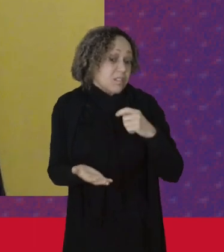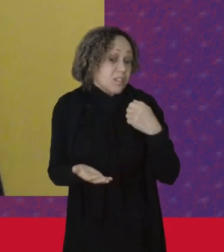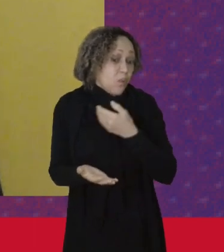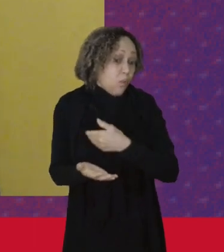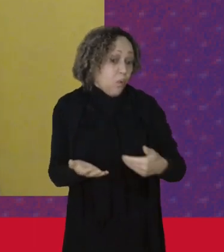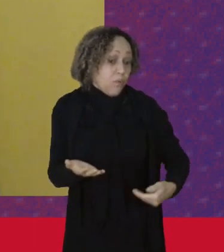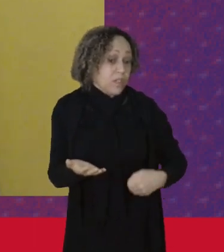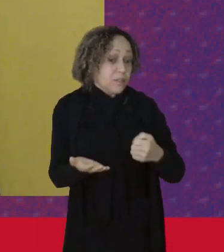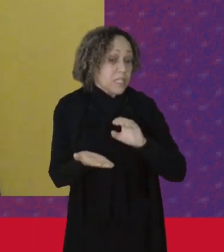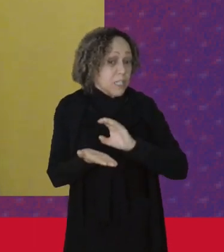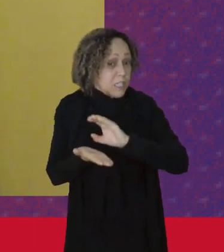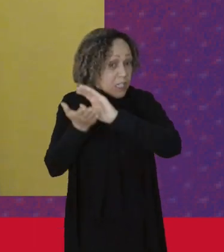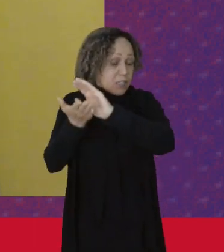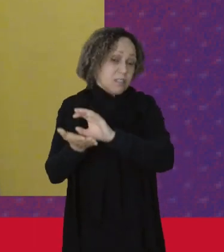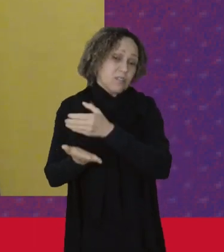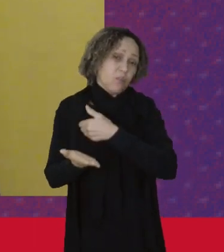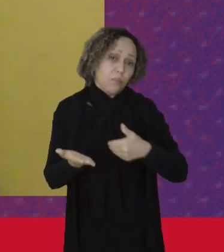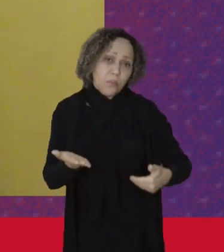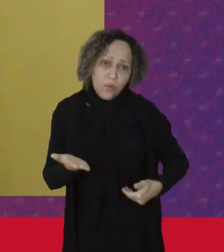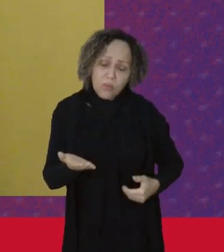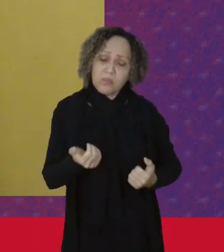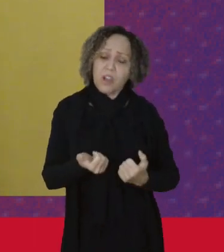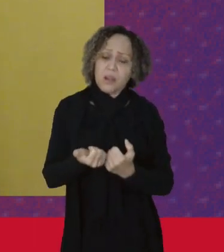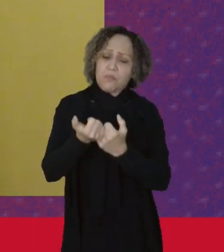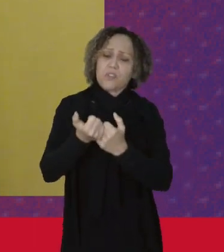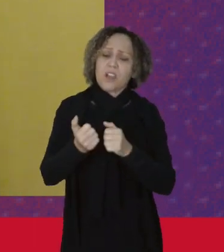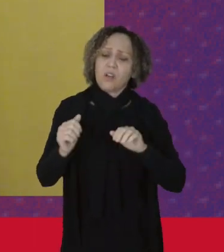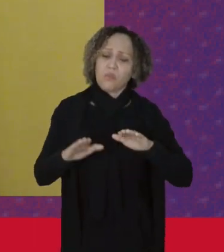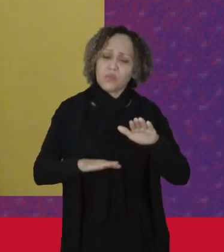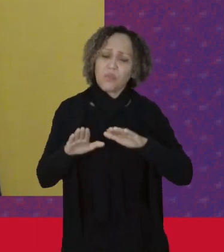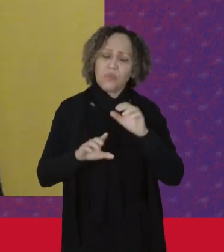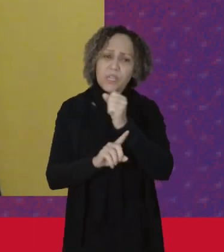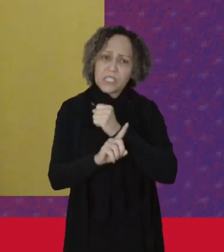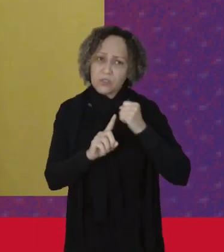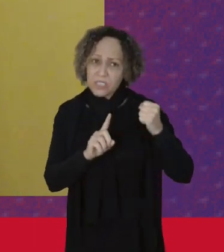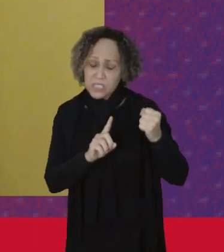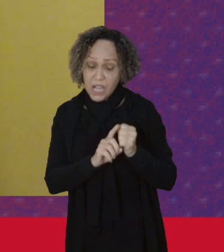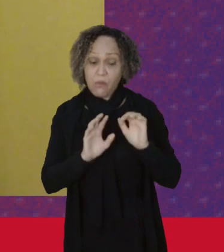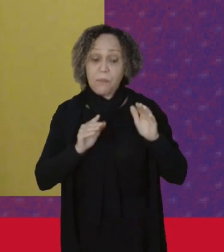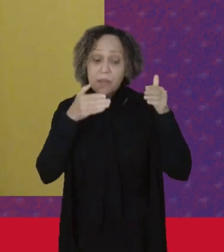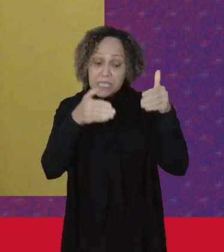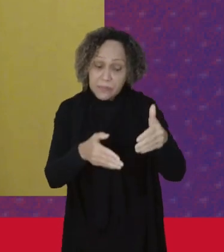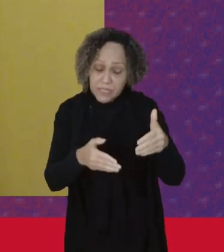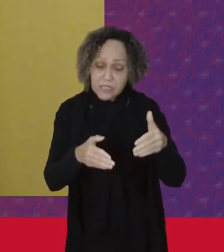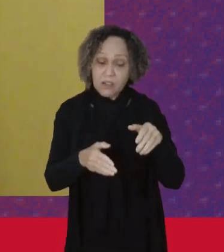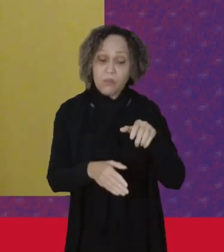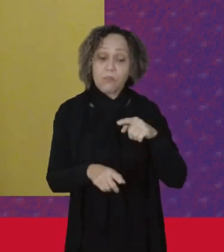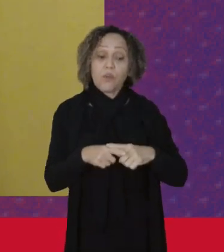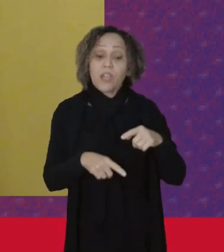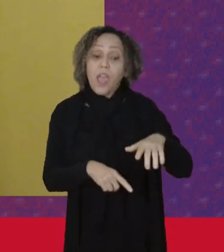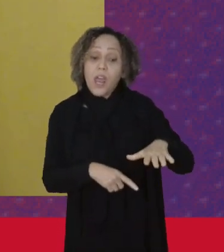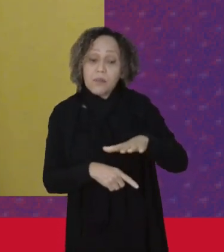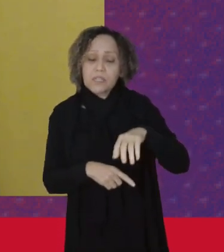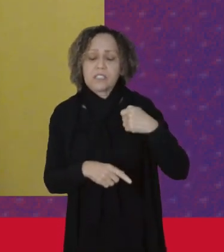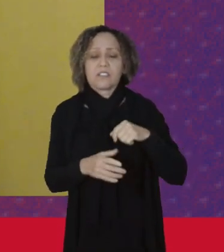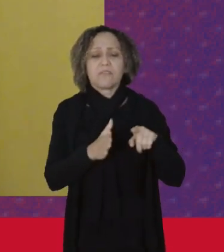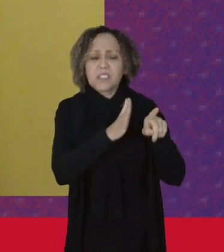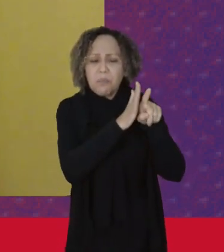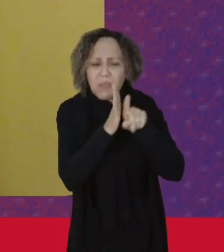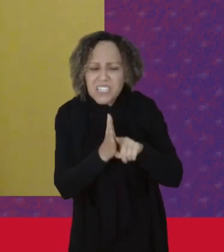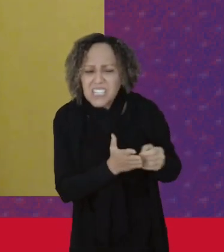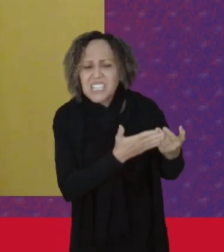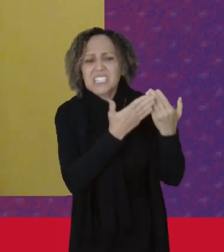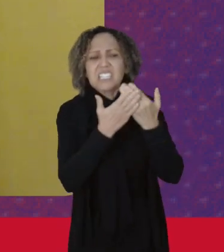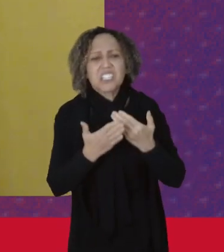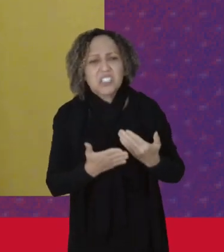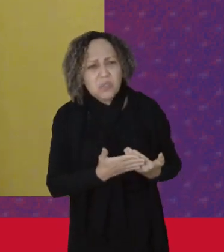pelo menos ajudar a ter apoio para fazer os seus estudos, né, as suas pesquisas, a partir da sua perspectiva de movimento e nem sempre